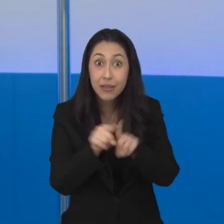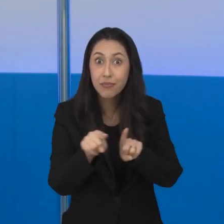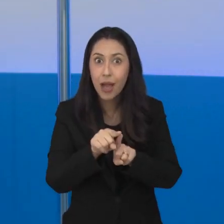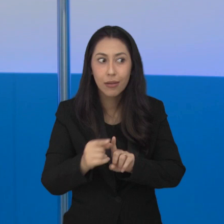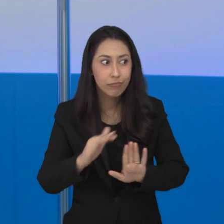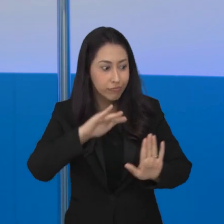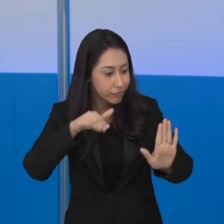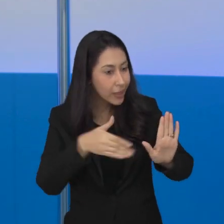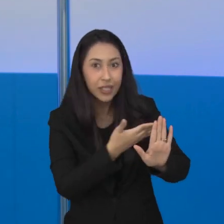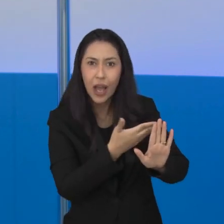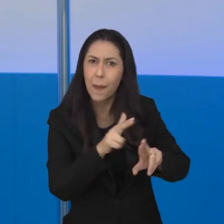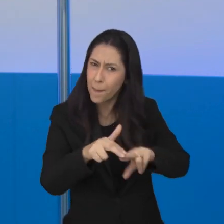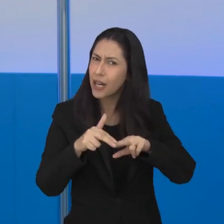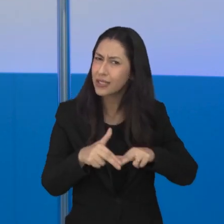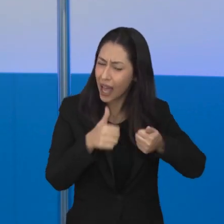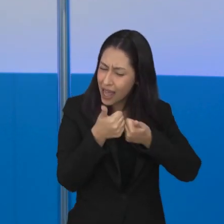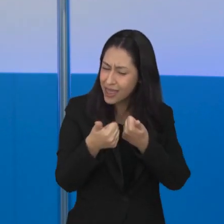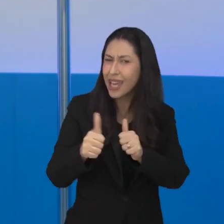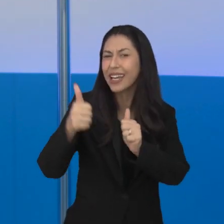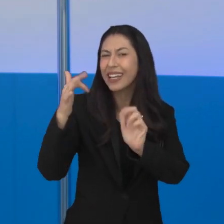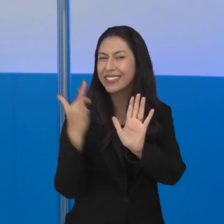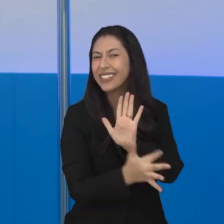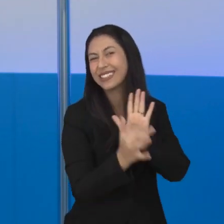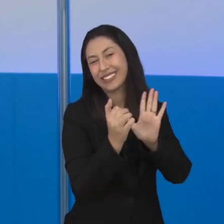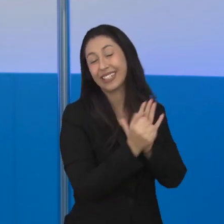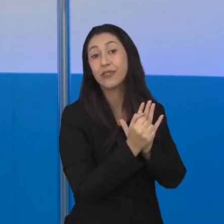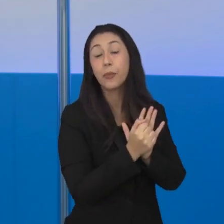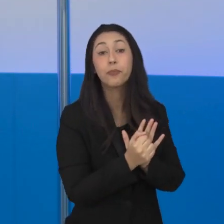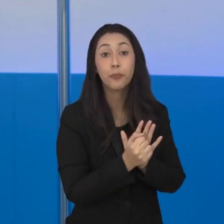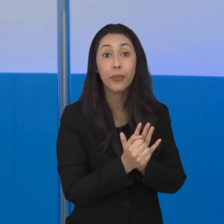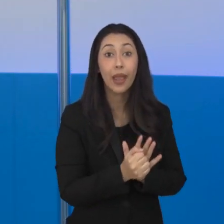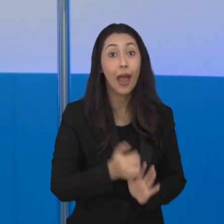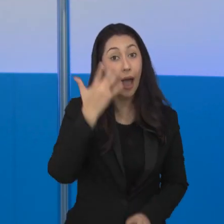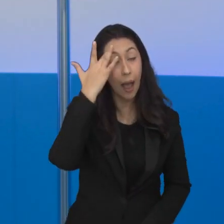além dos bastidores. Então siga e se inscreva nos nossos